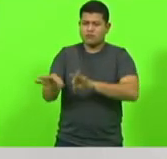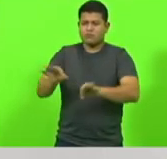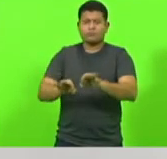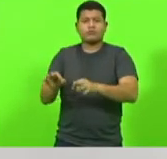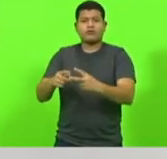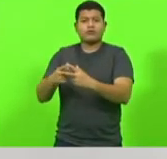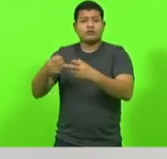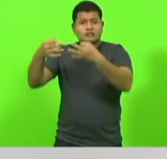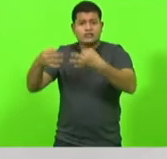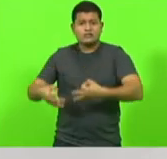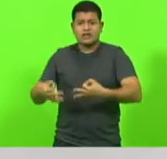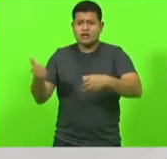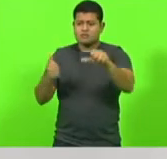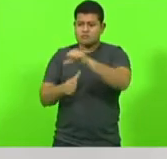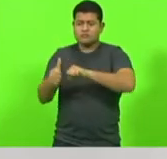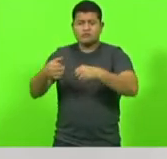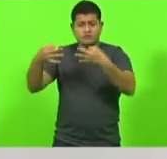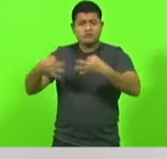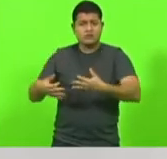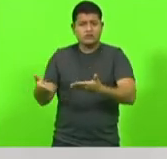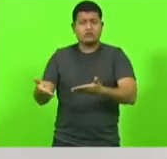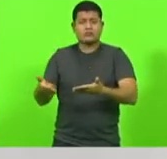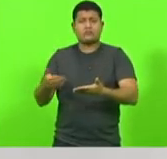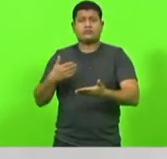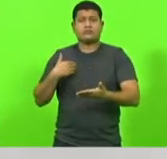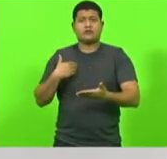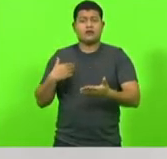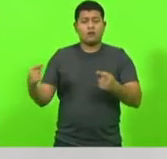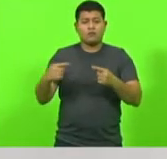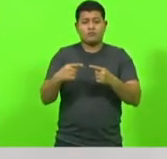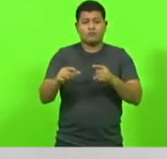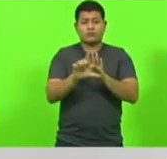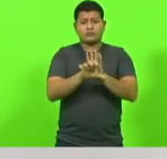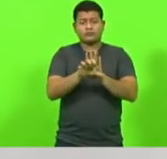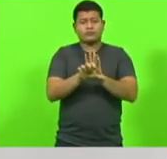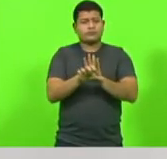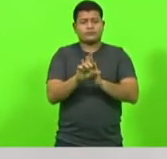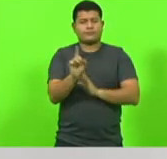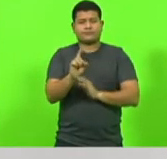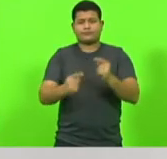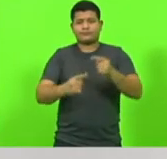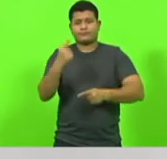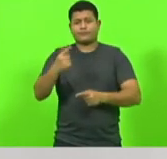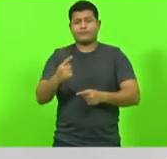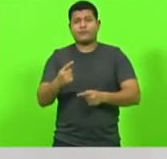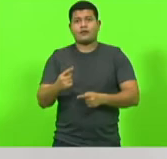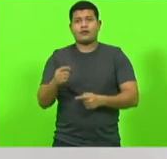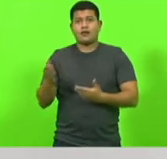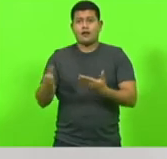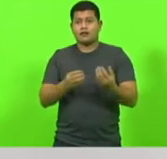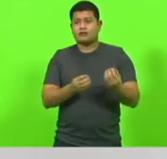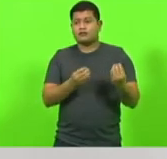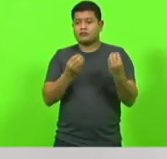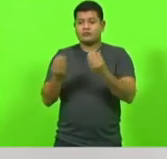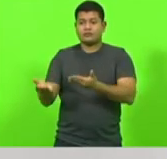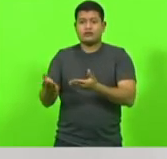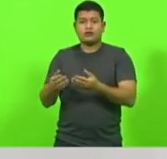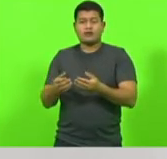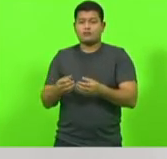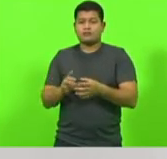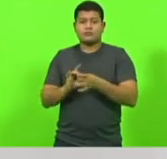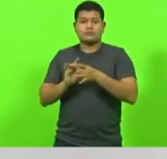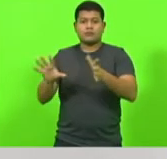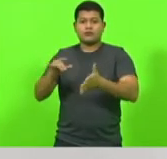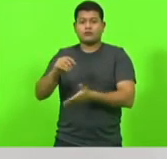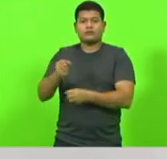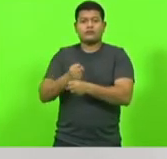deveria ser feito, o que é legal e constitucional, sabe o que ele fez? Foi lá e deu mais 3 anos para todas as